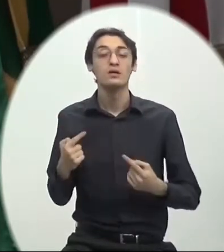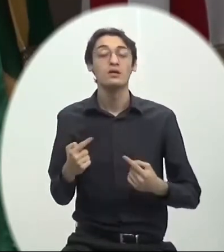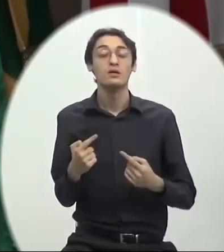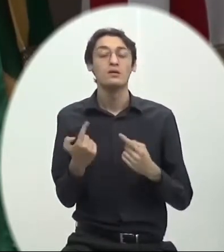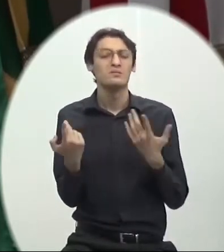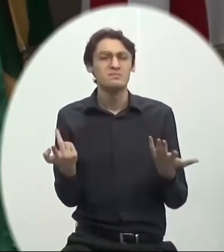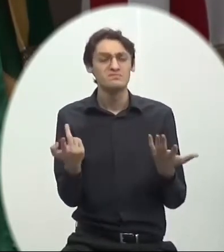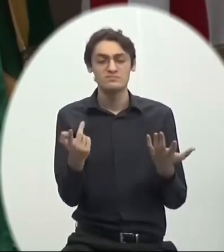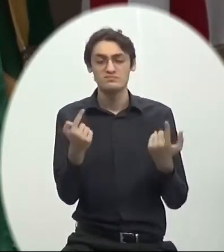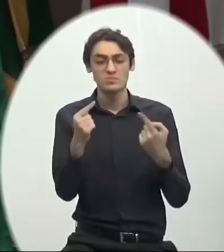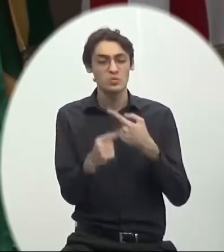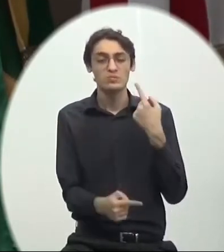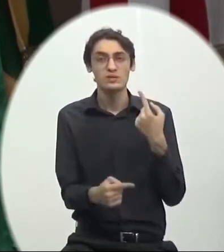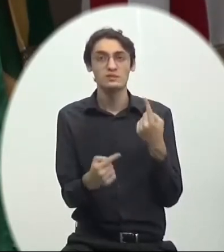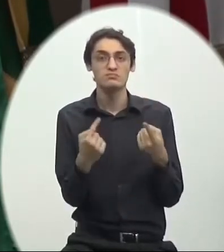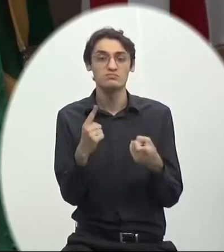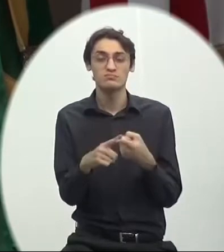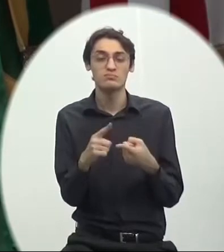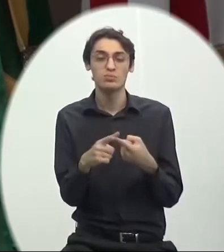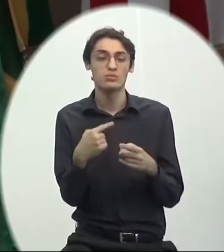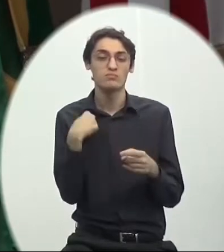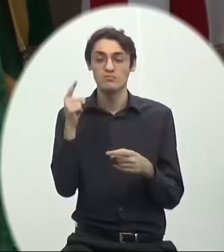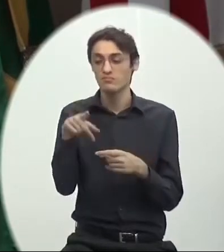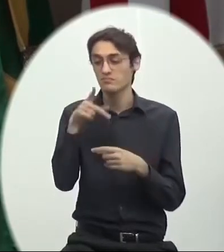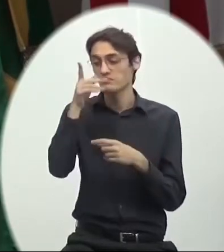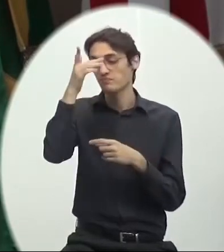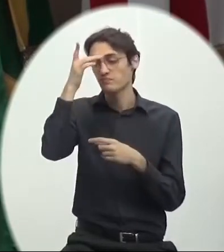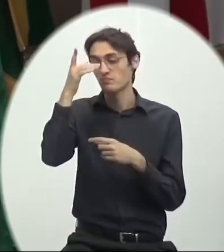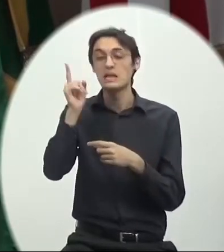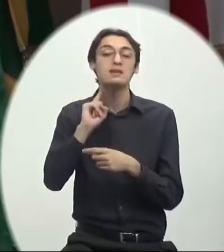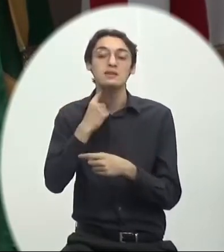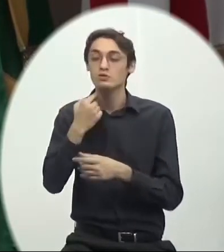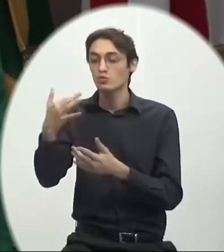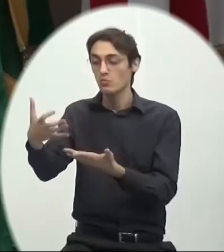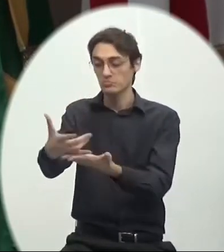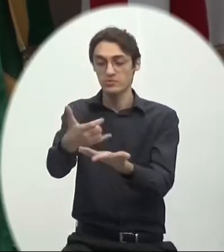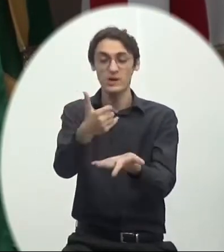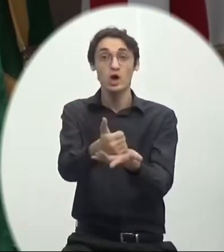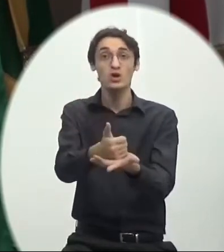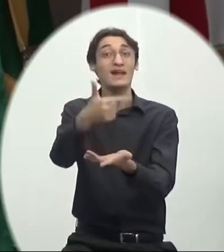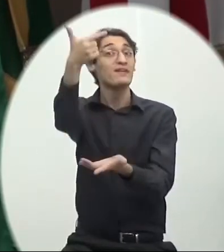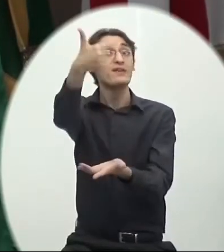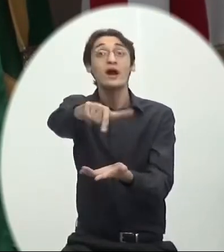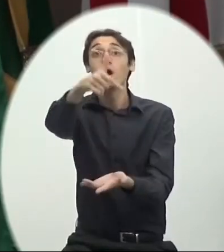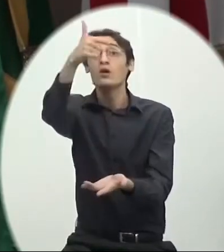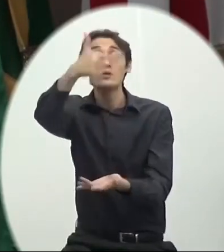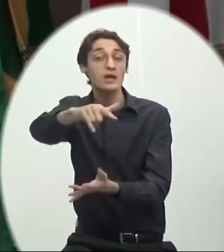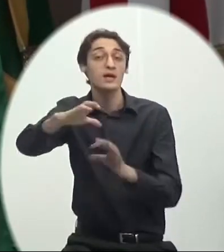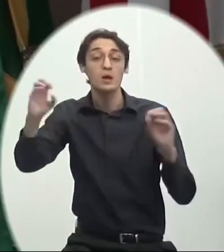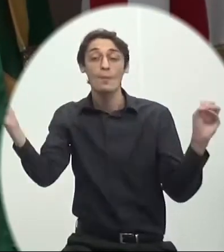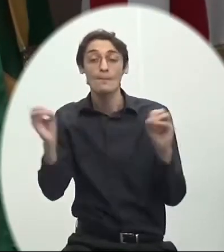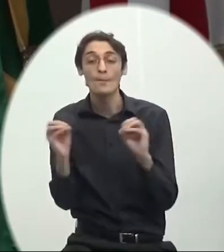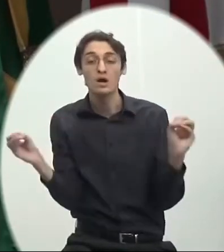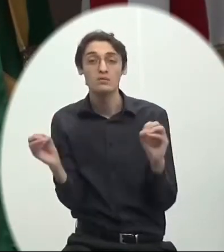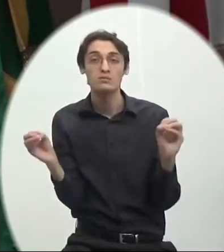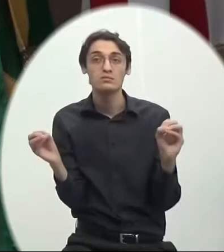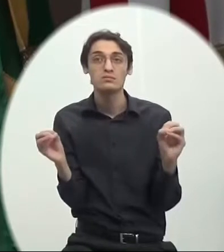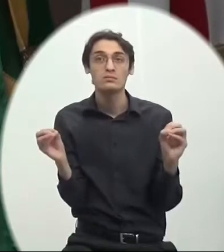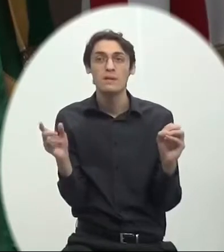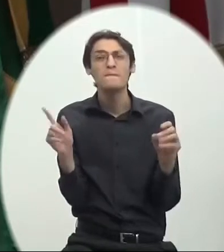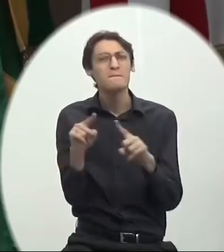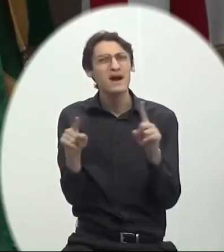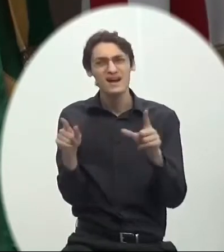alguma coisa que existe ou não. Então, não há recolhimento deste lixo. Está sendo cobrado por algo que não